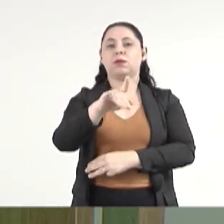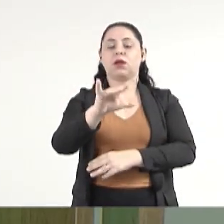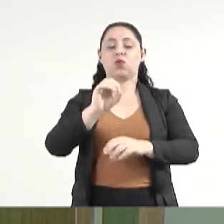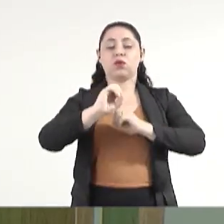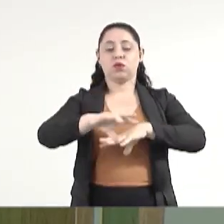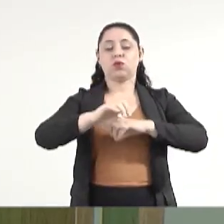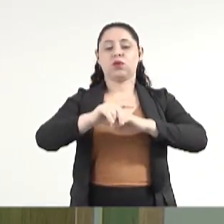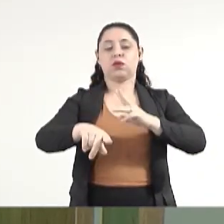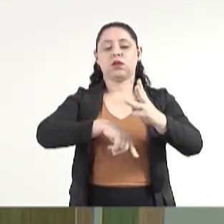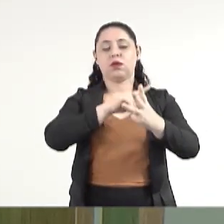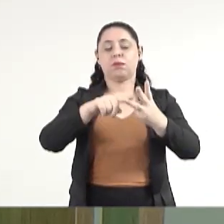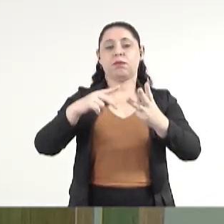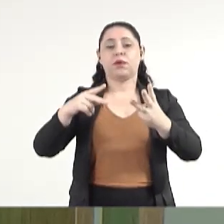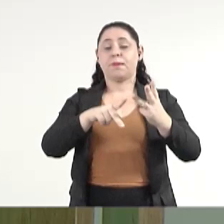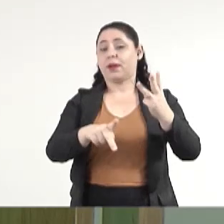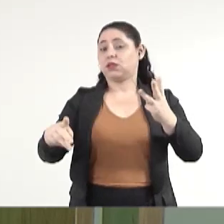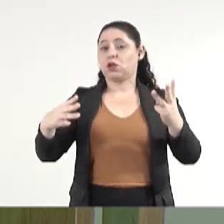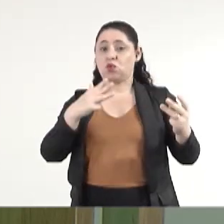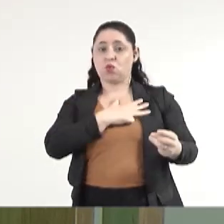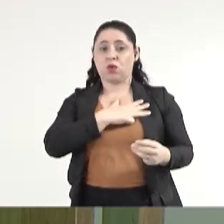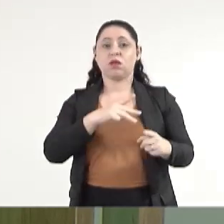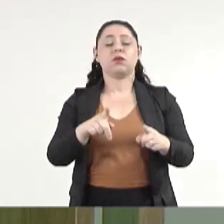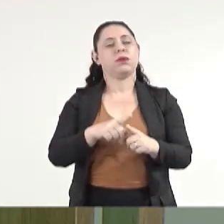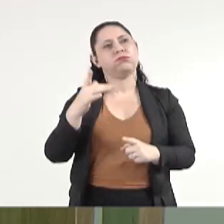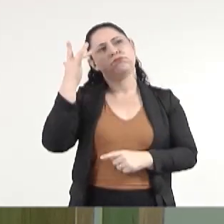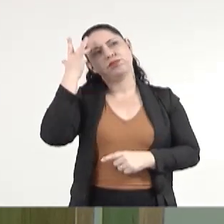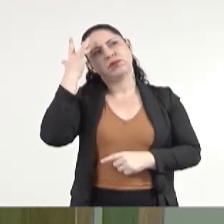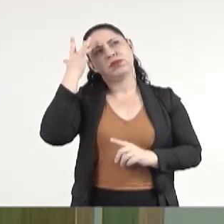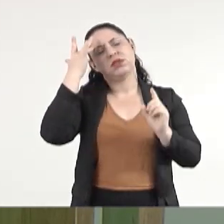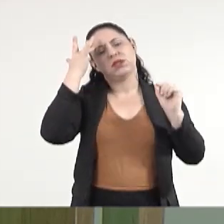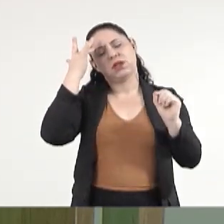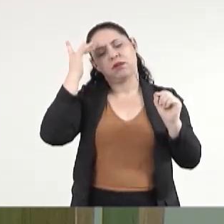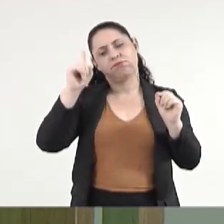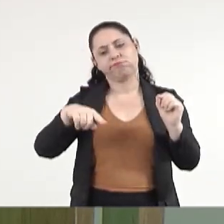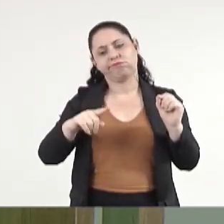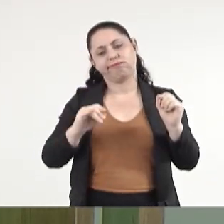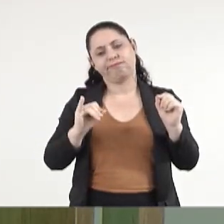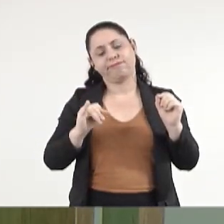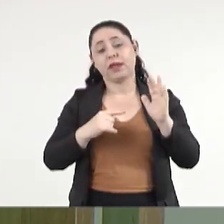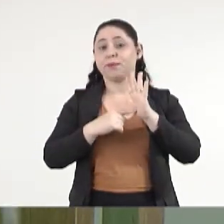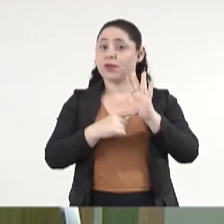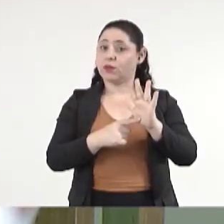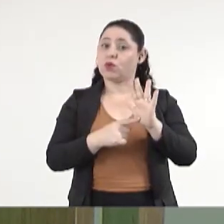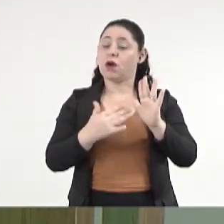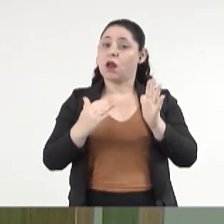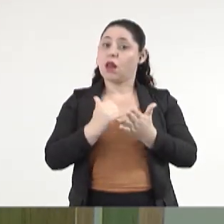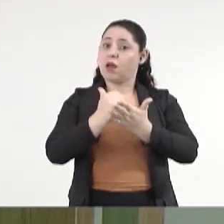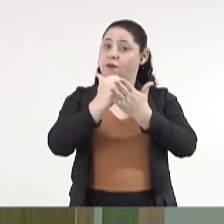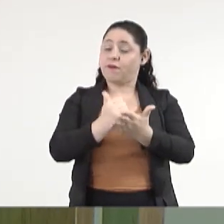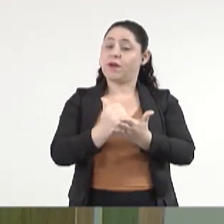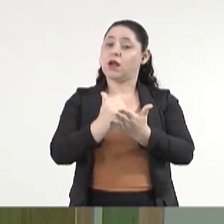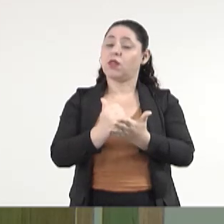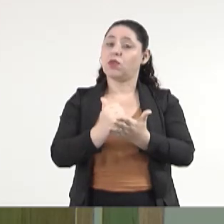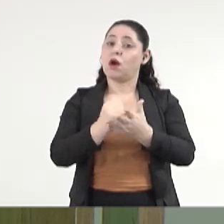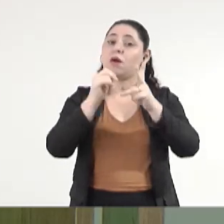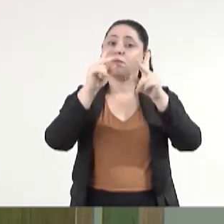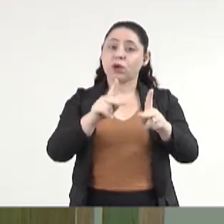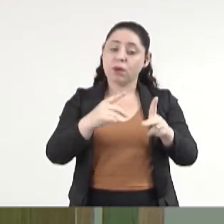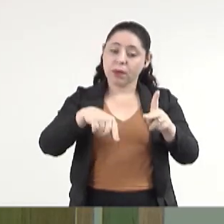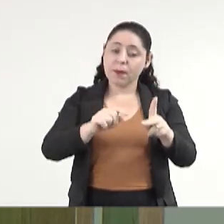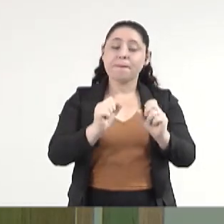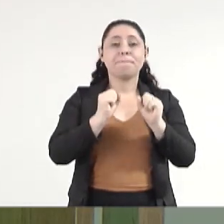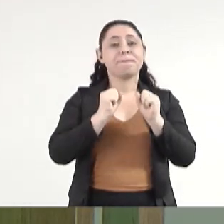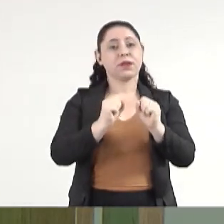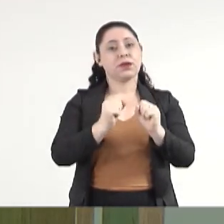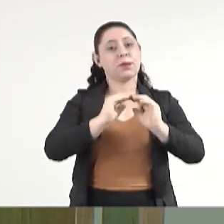ministro da Educação, e também para o presidente Lula, né? Então, a gente acha que estamos apresentando aqui, levando uma demanda de uma